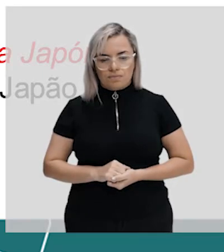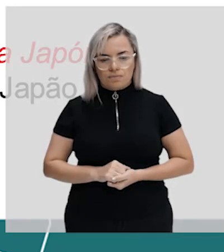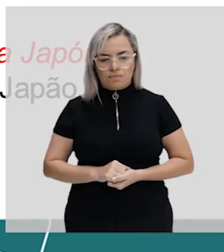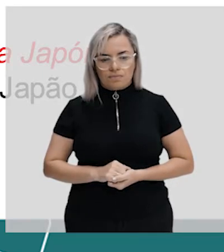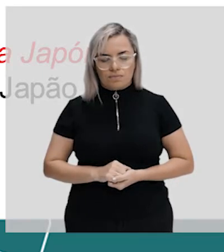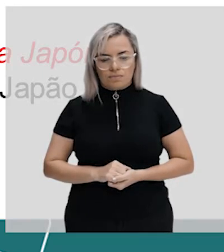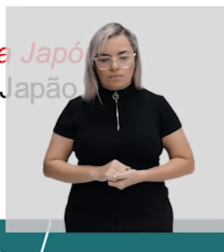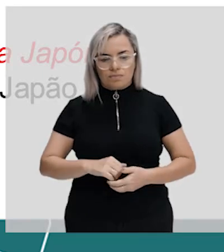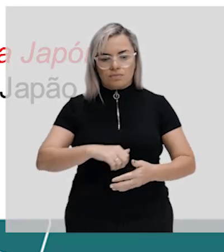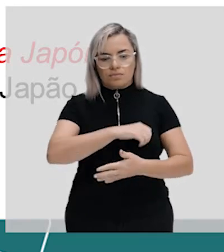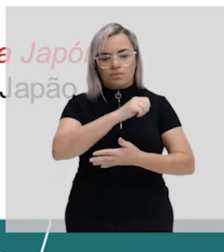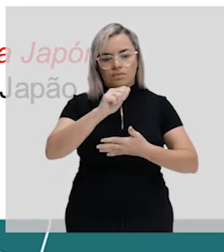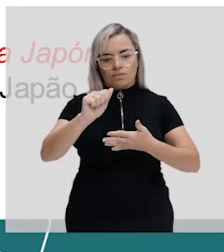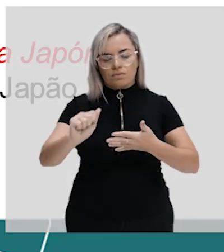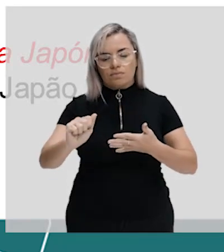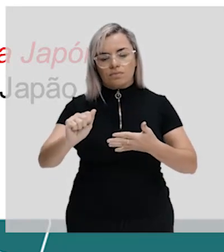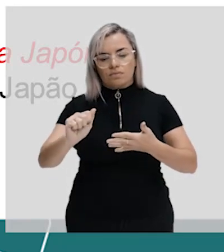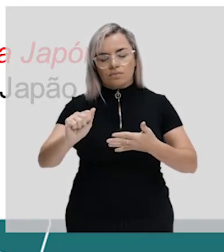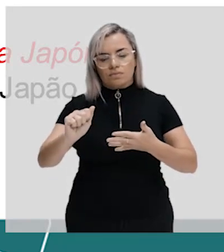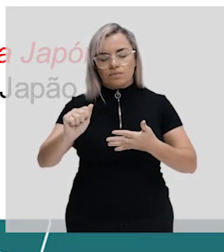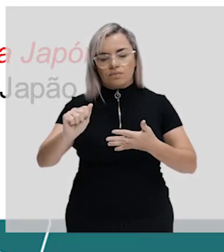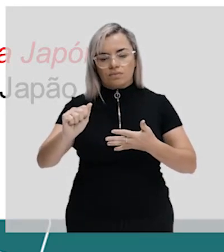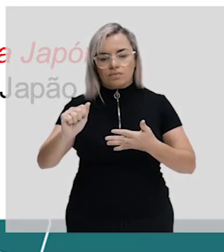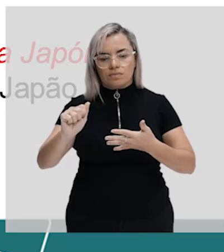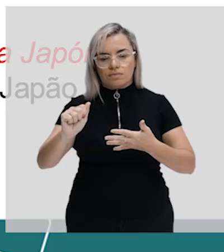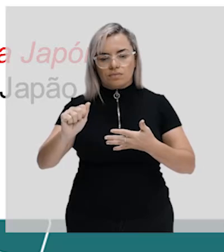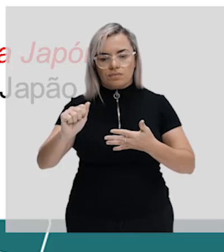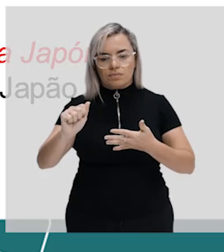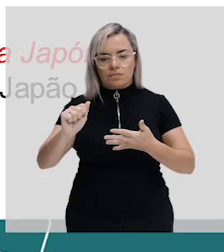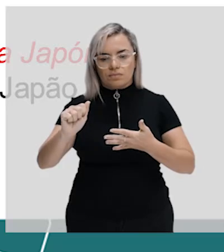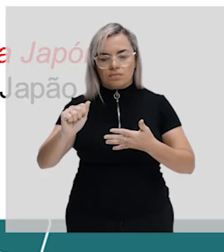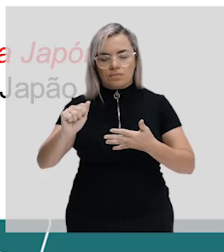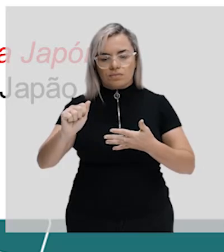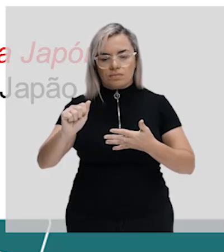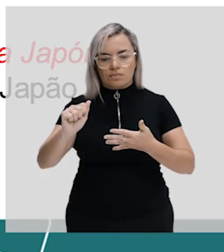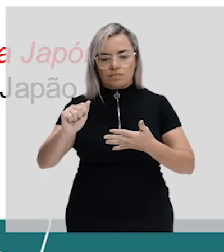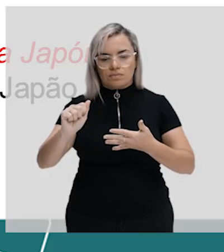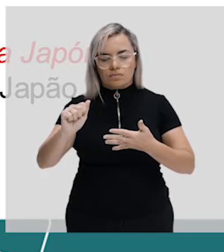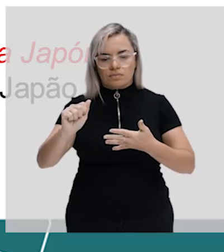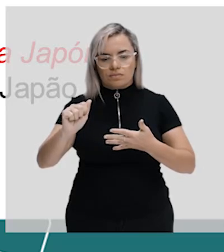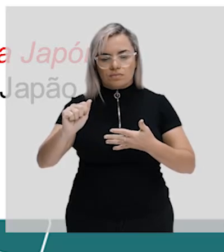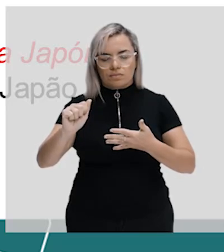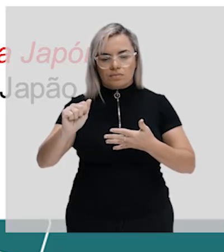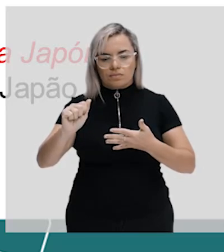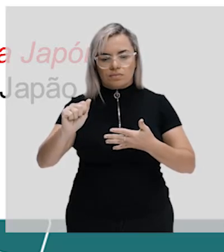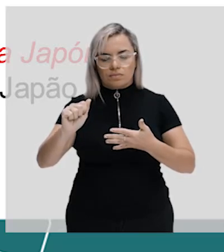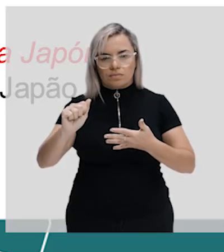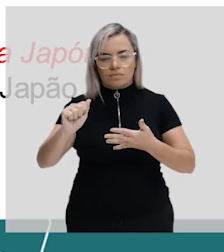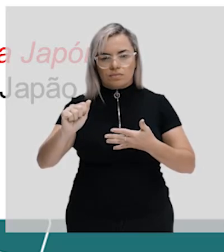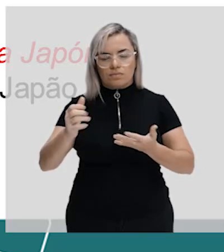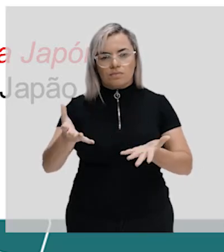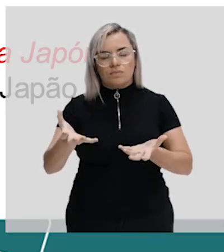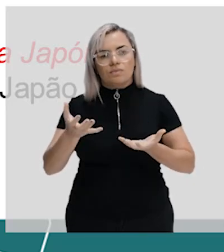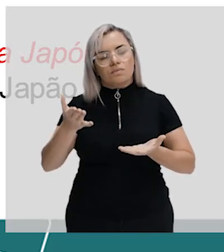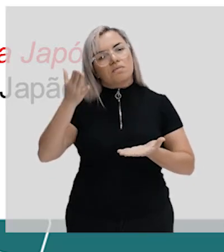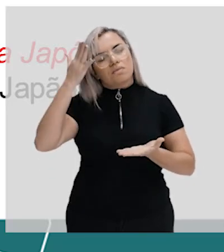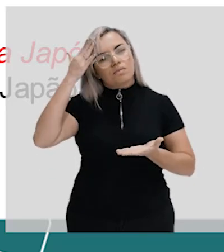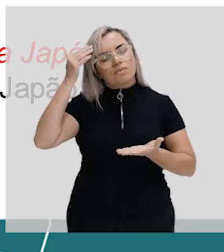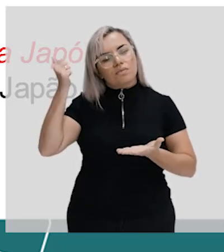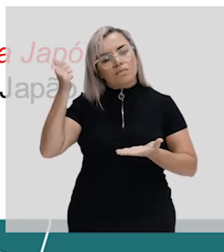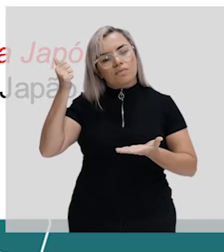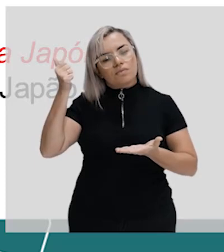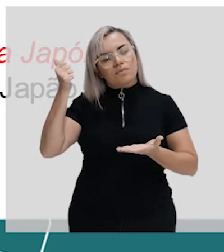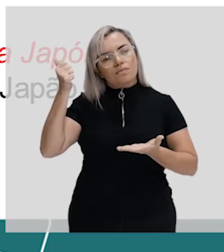años, es decir, la edad de las ilusiones. Então, eu quero saber qual é o tipo